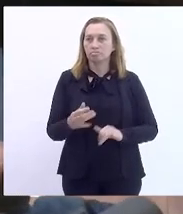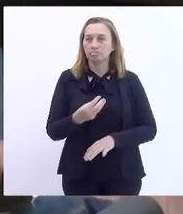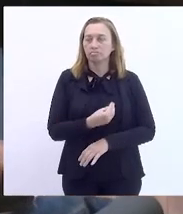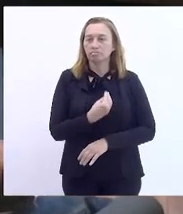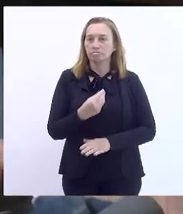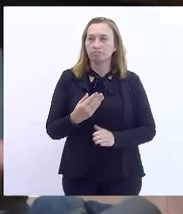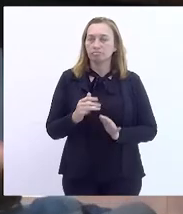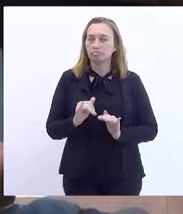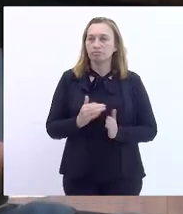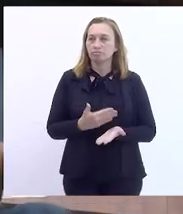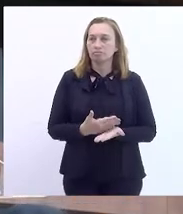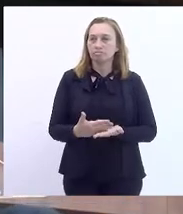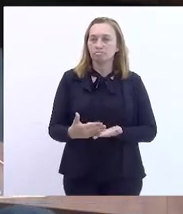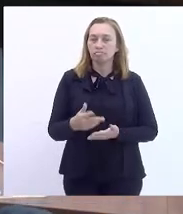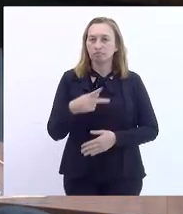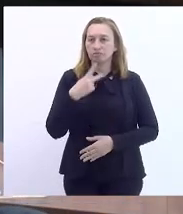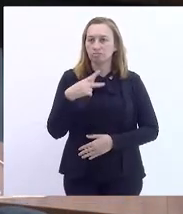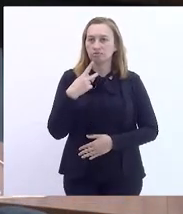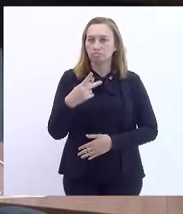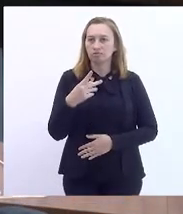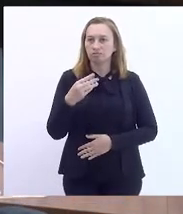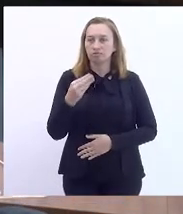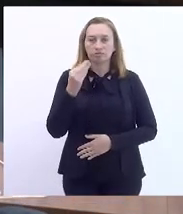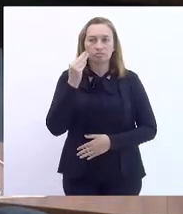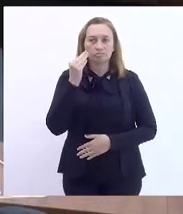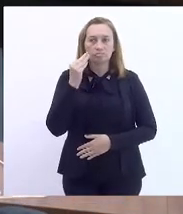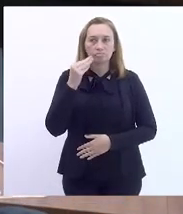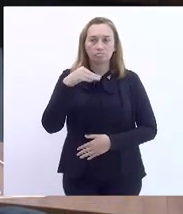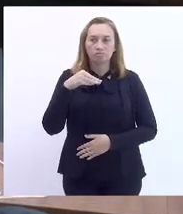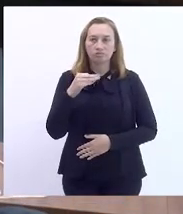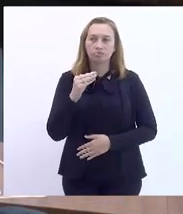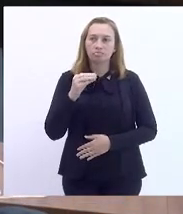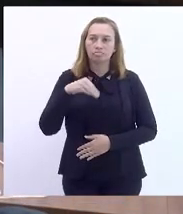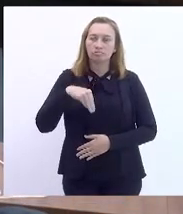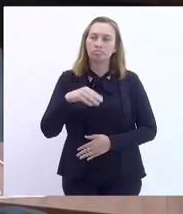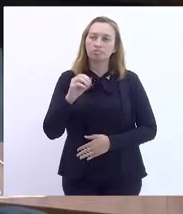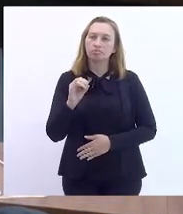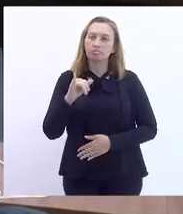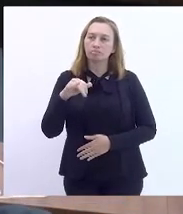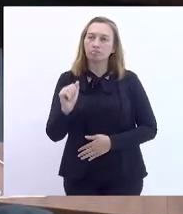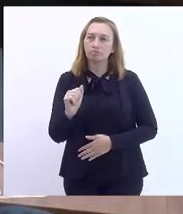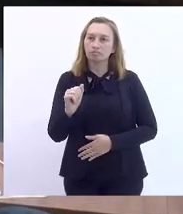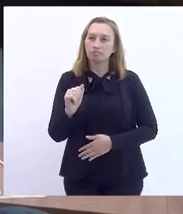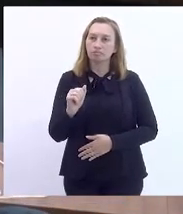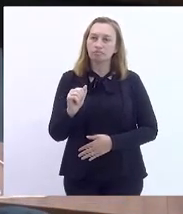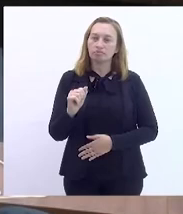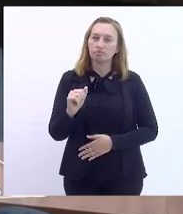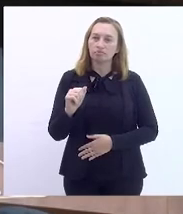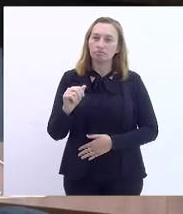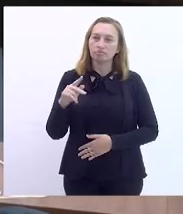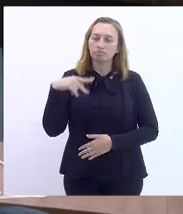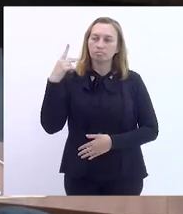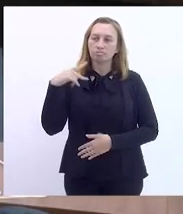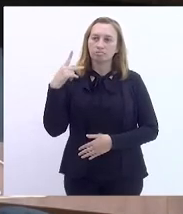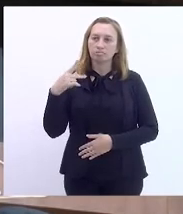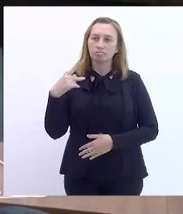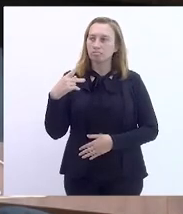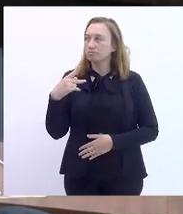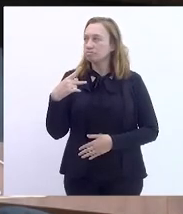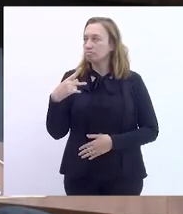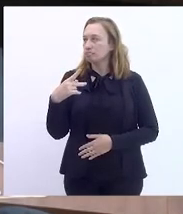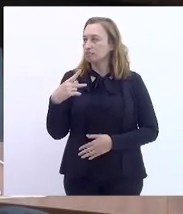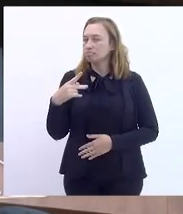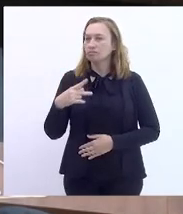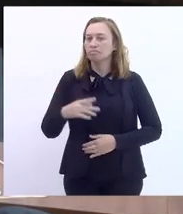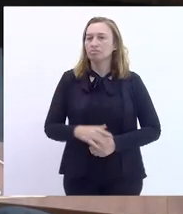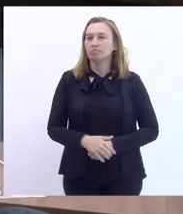presença no início da atividade Mônica Cunha suplente de vereadora da câmara e família vítima de